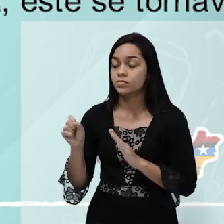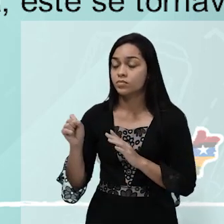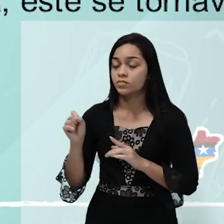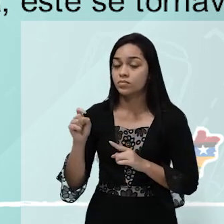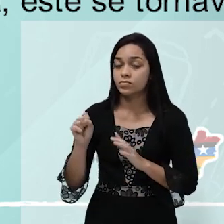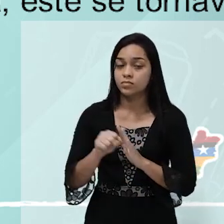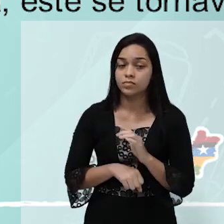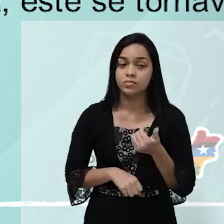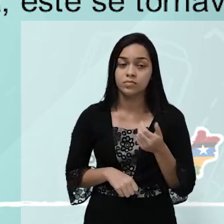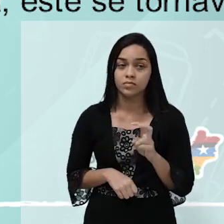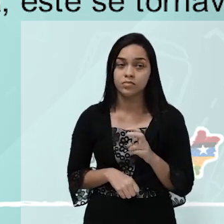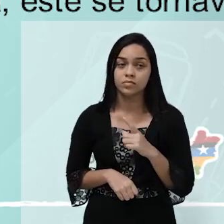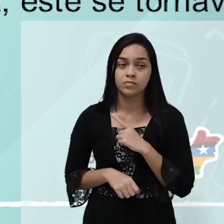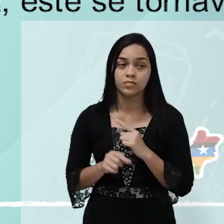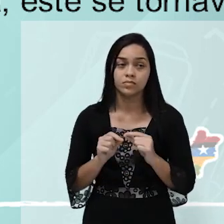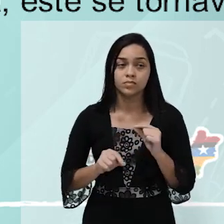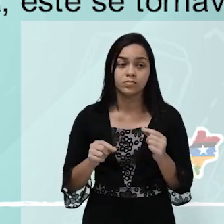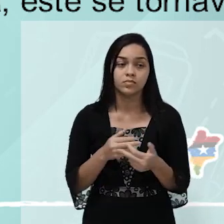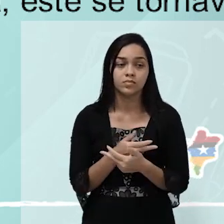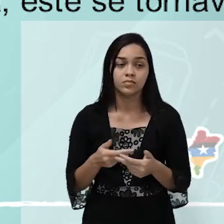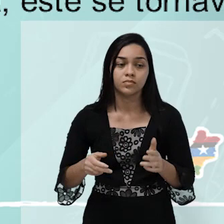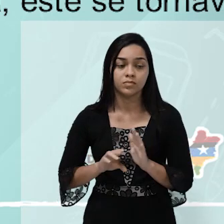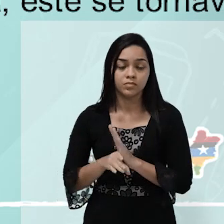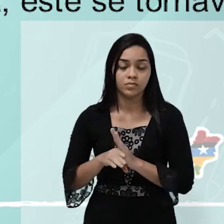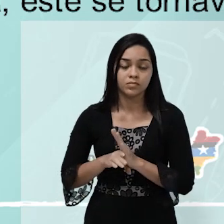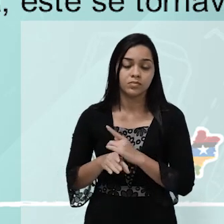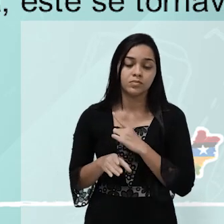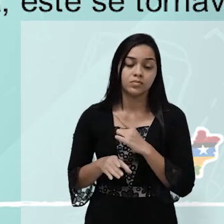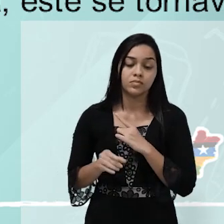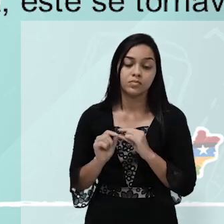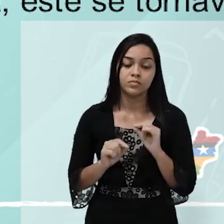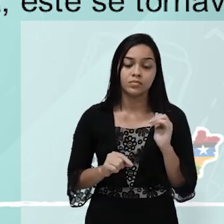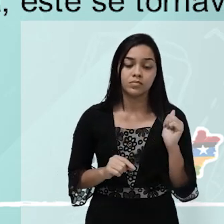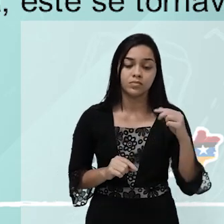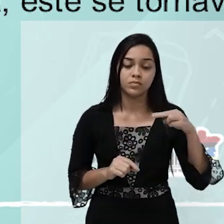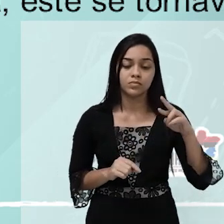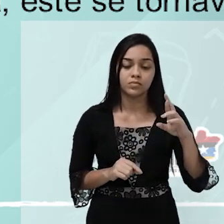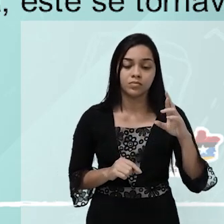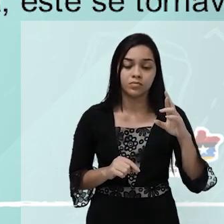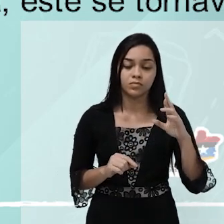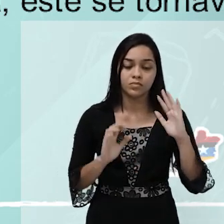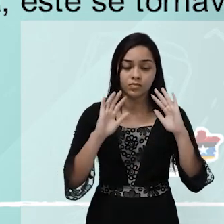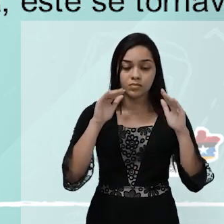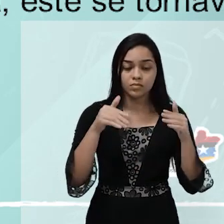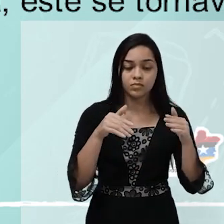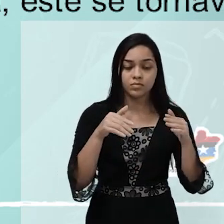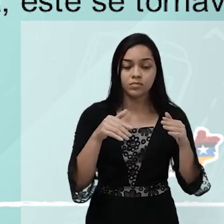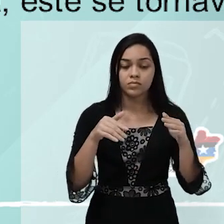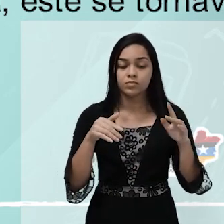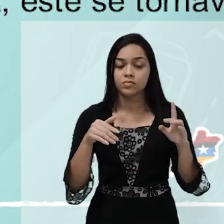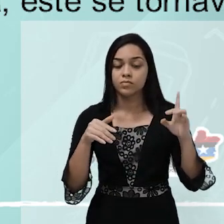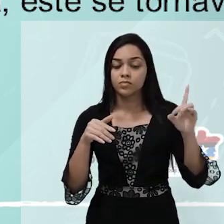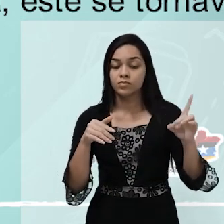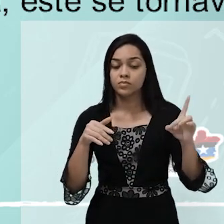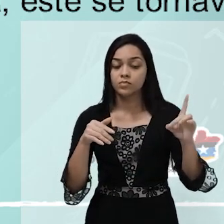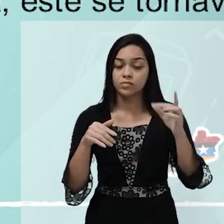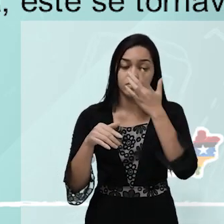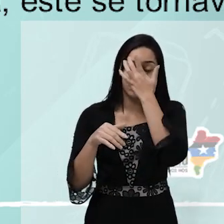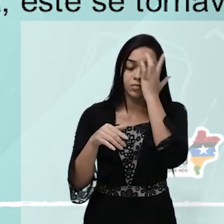XV, o humanismo passa a empreender os conceitos que cercam o antropocentrismo. O antropocentrismo significa o